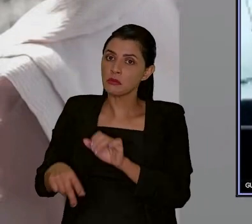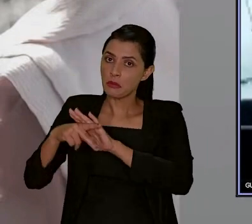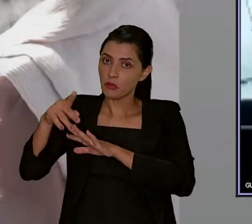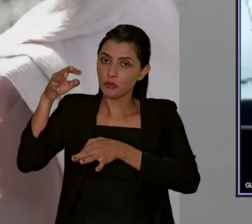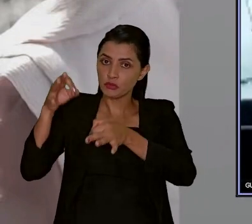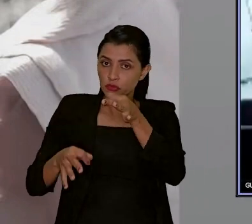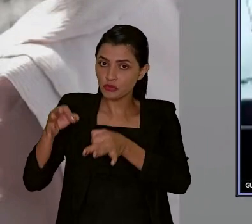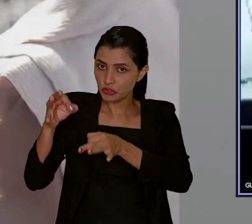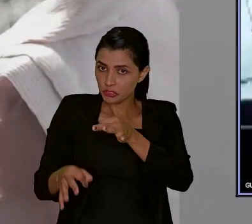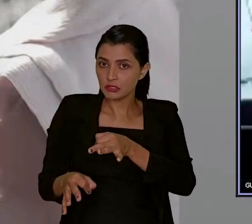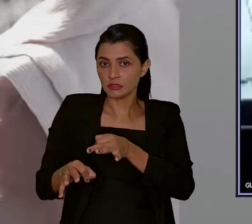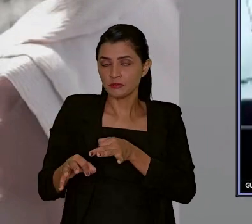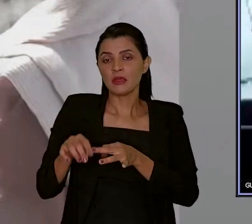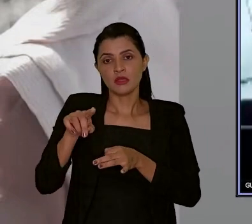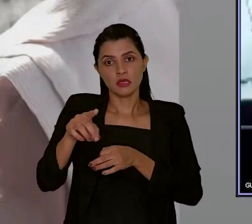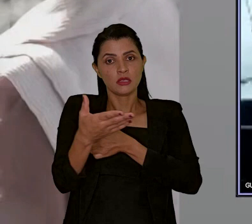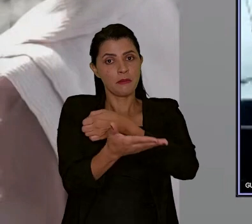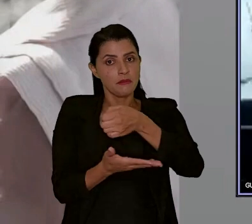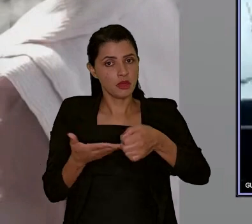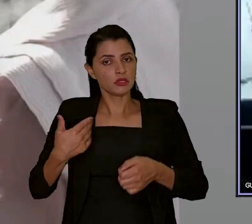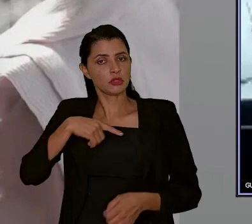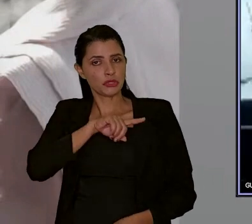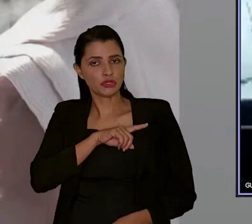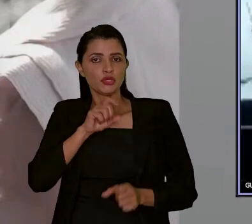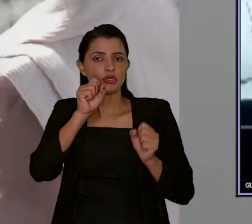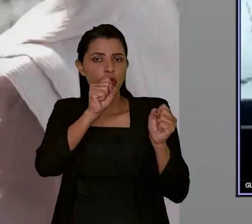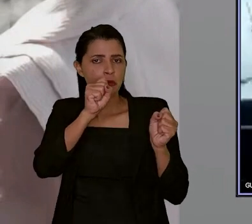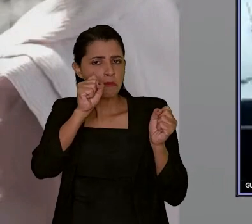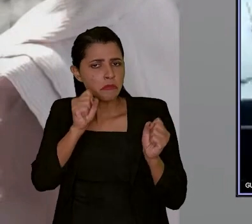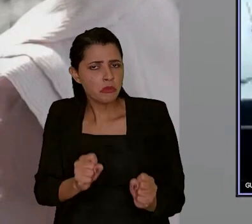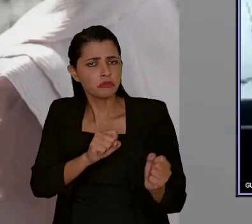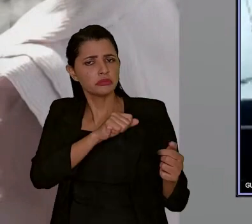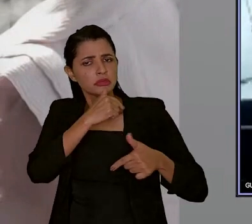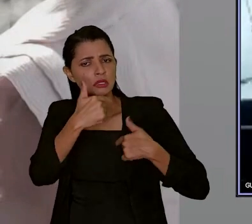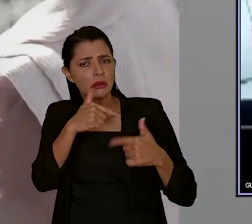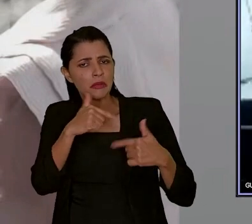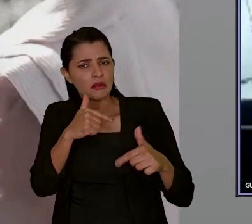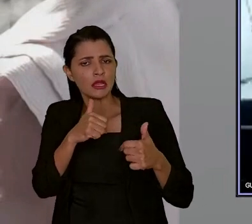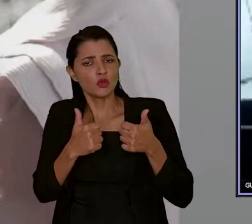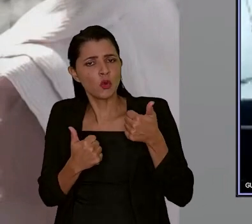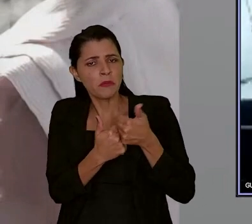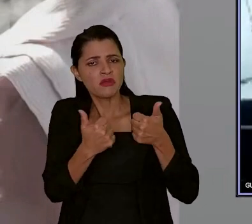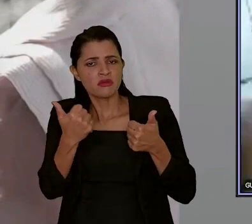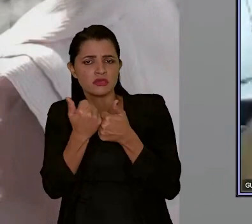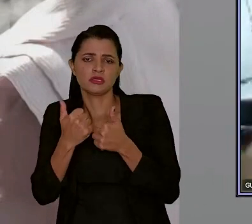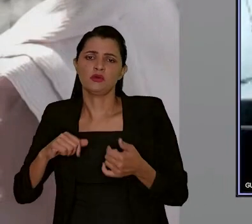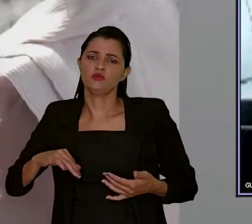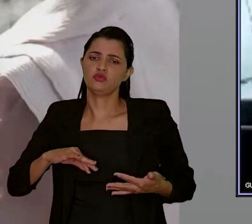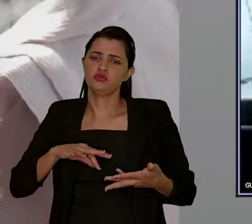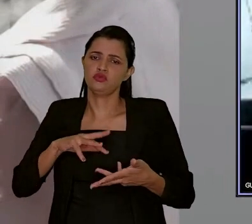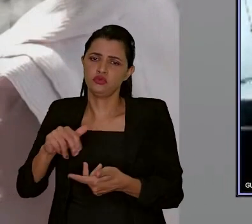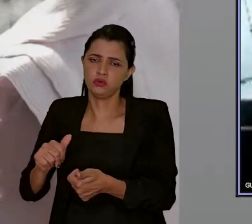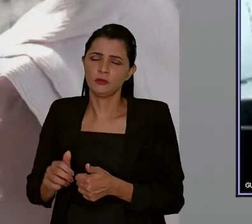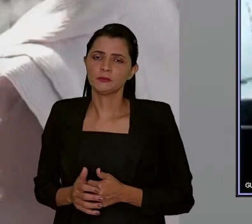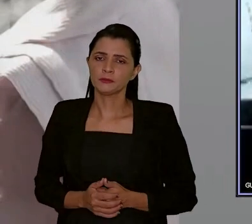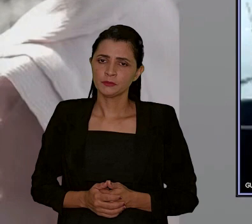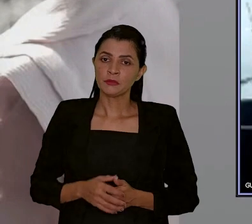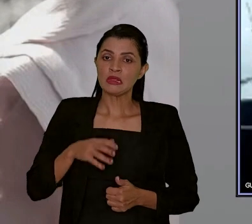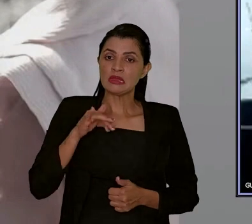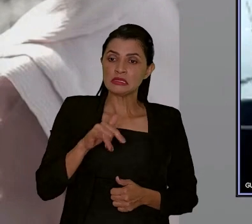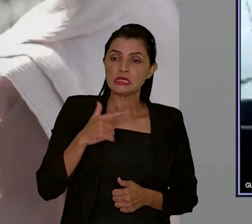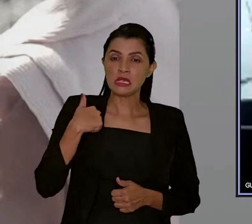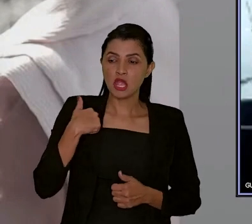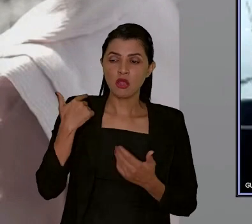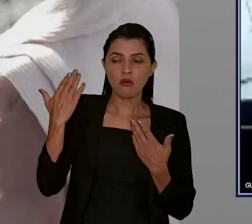pressuposto básico para que nós possamos trabalhar em matéria de cooperação internacional. Se eu desconfio do